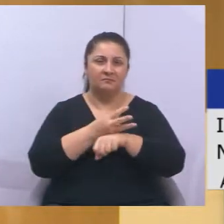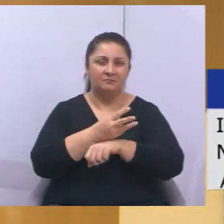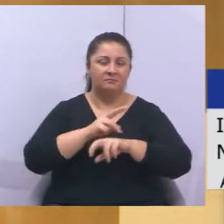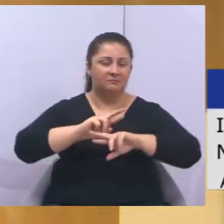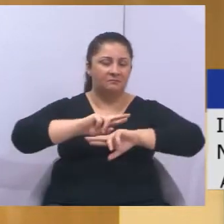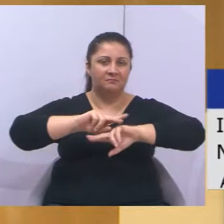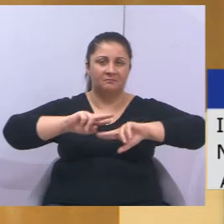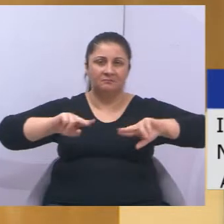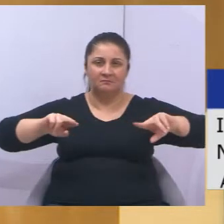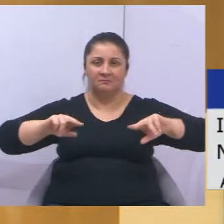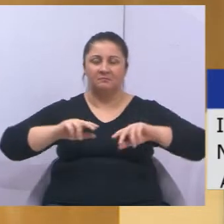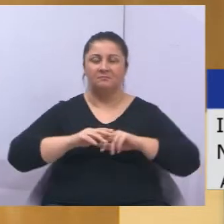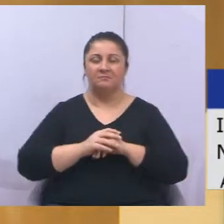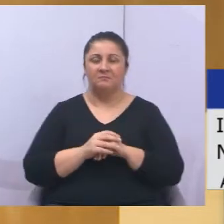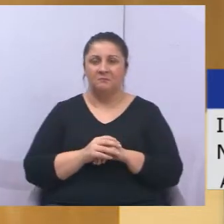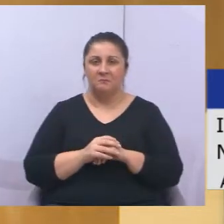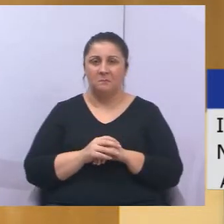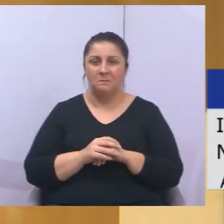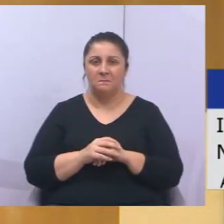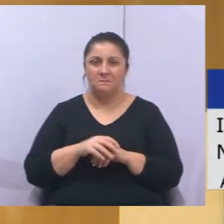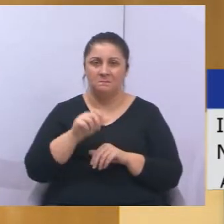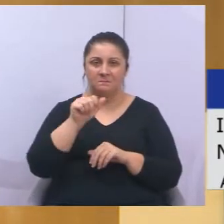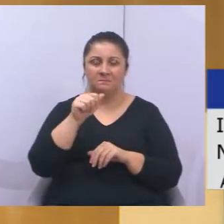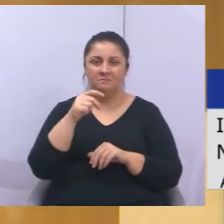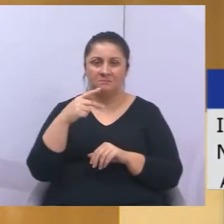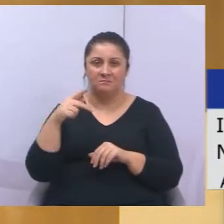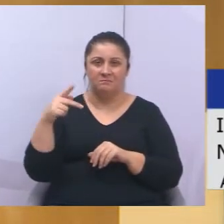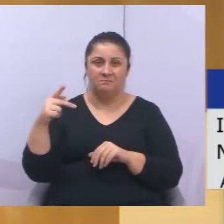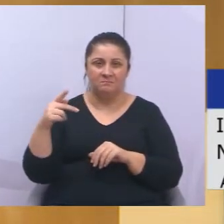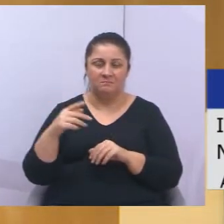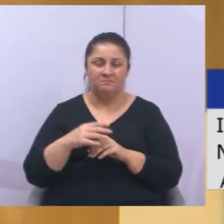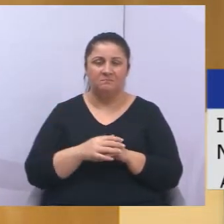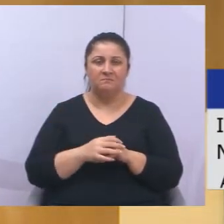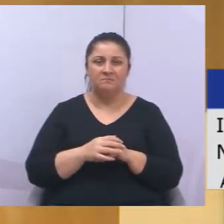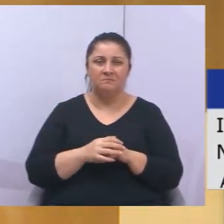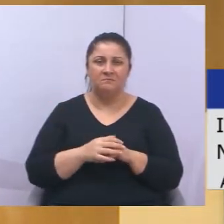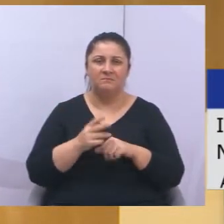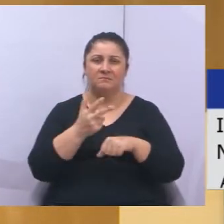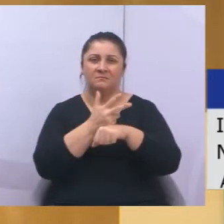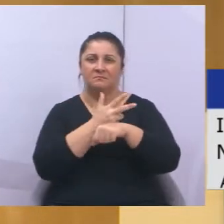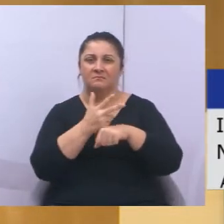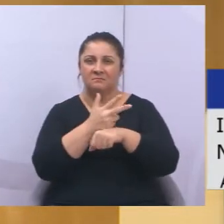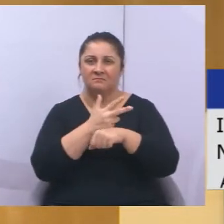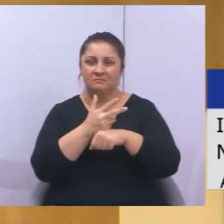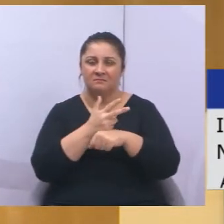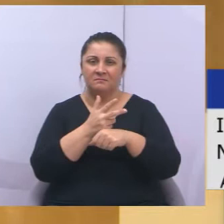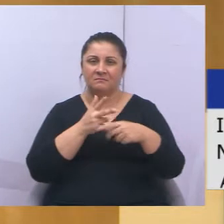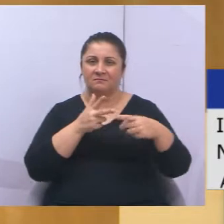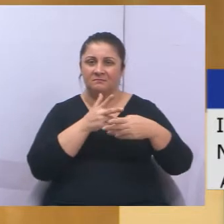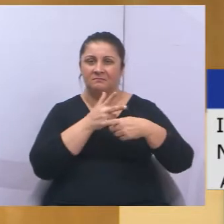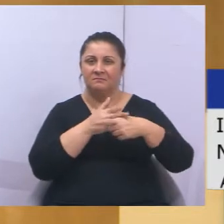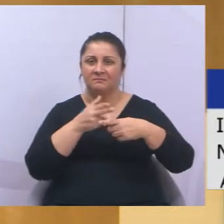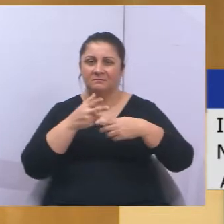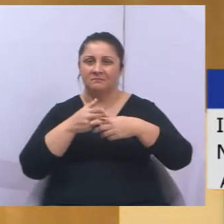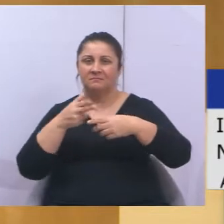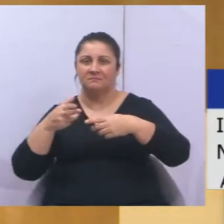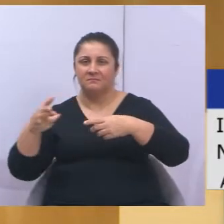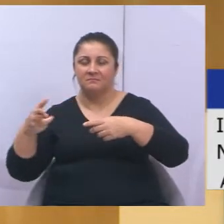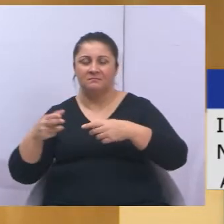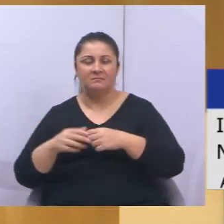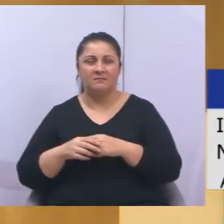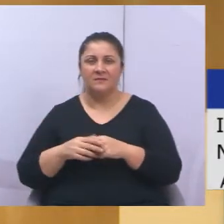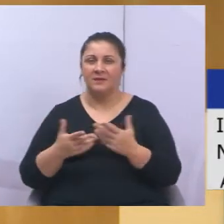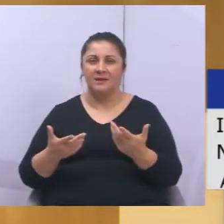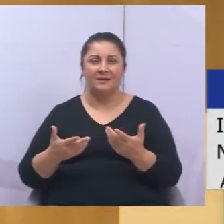diversos, programas, né, as programações de plataforma de filmes, séries, têm roubado a verdadeira